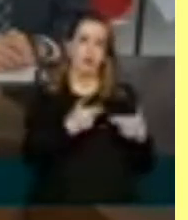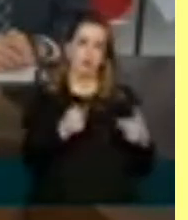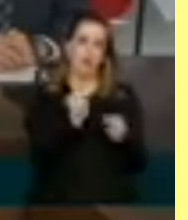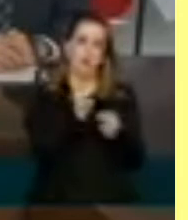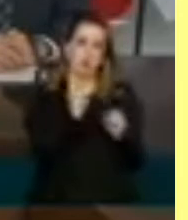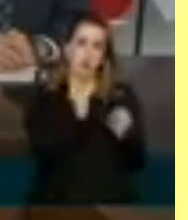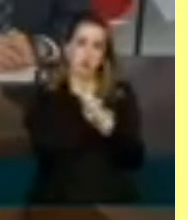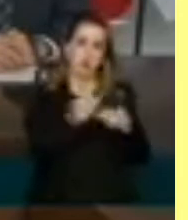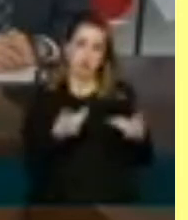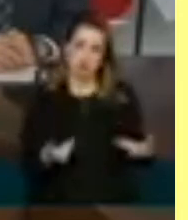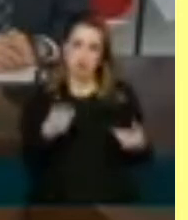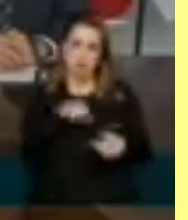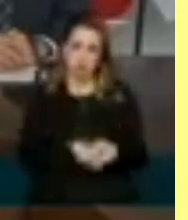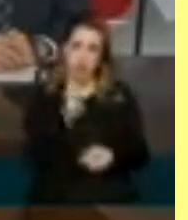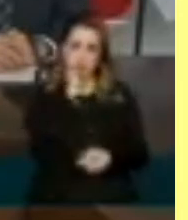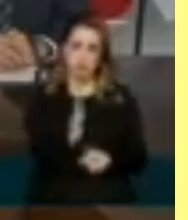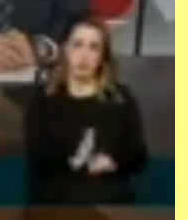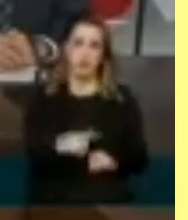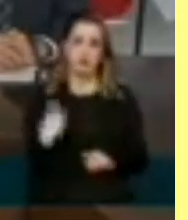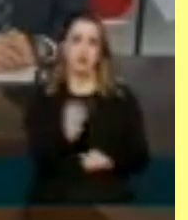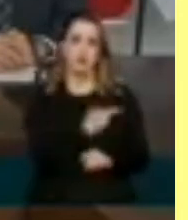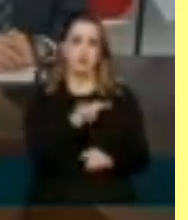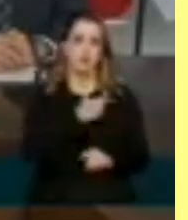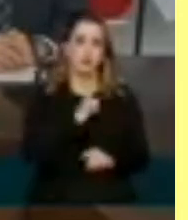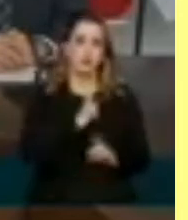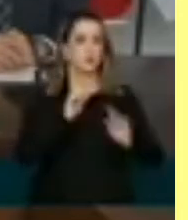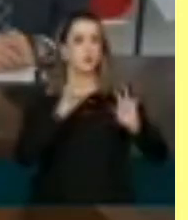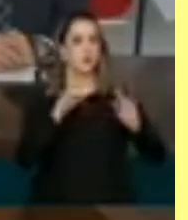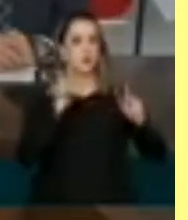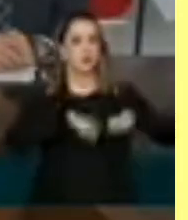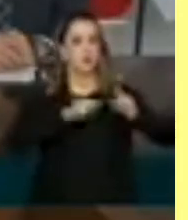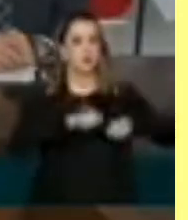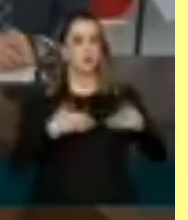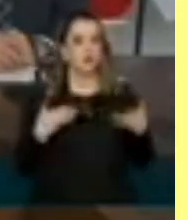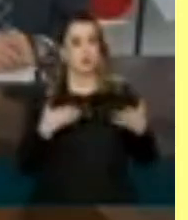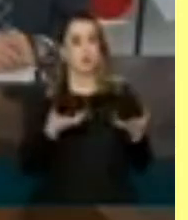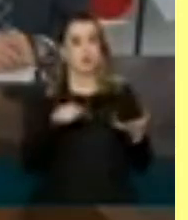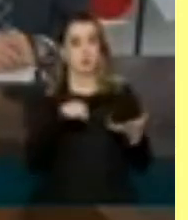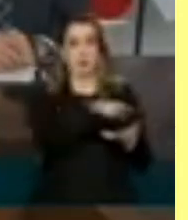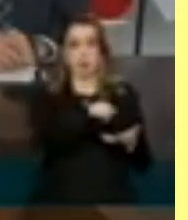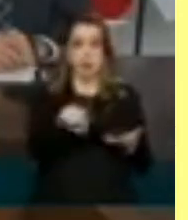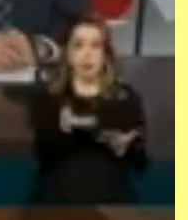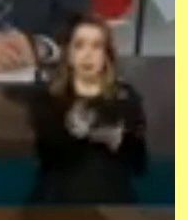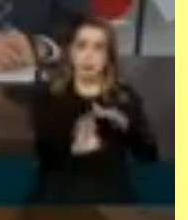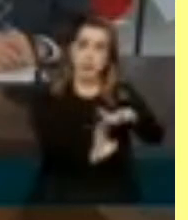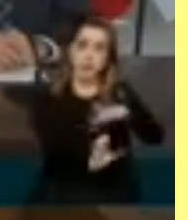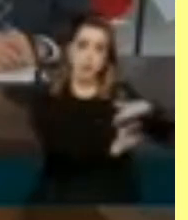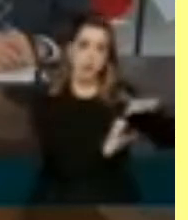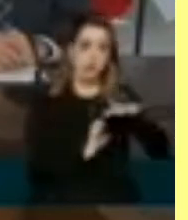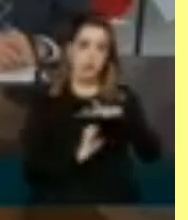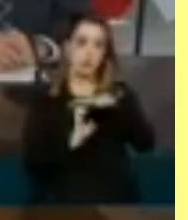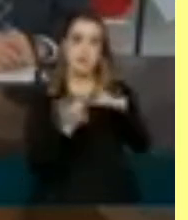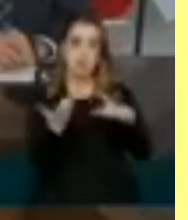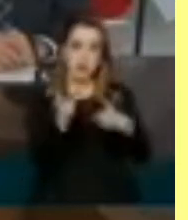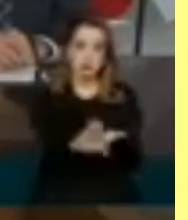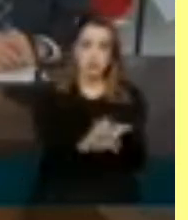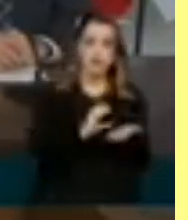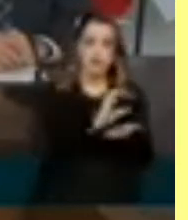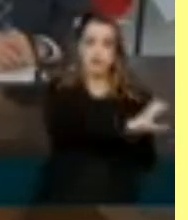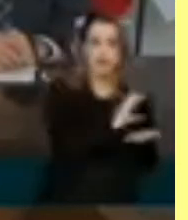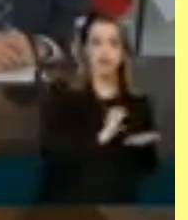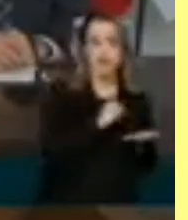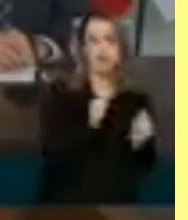infraestrutura. Por isso, temos todo o interesse na participação da iniciativa privada em diferentes projetos no país,